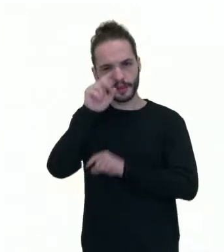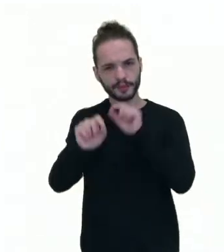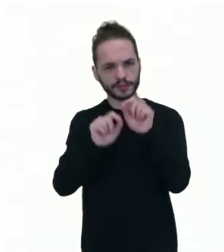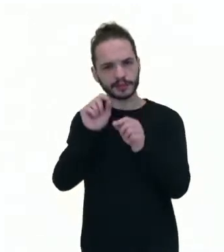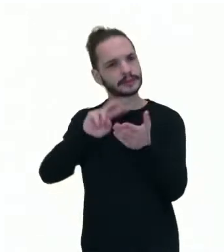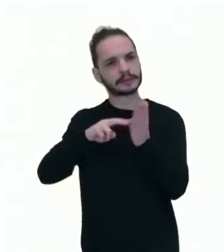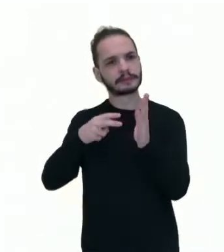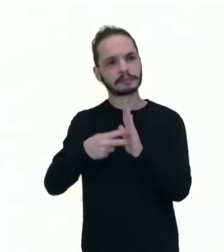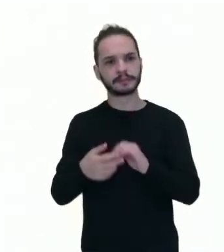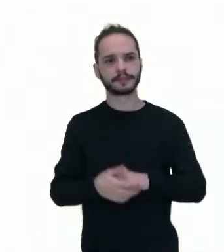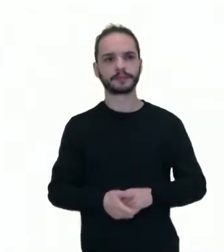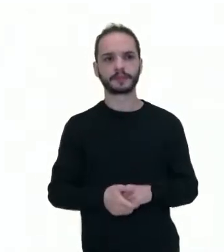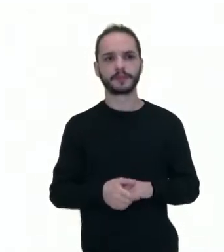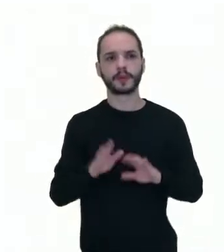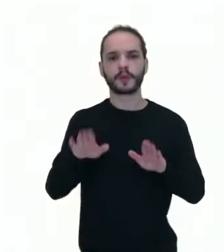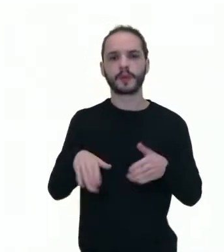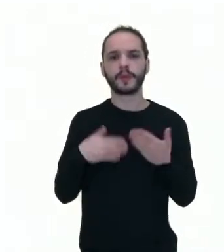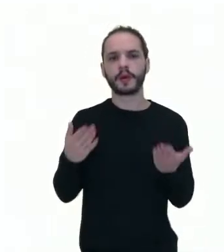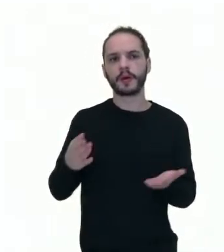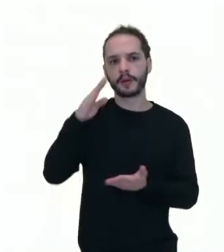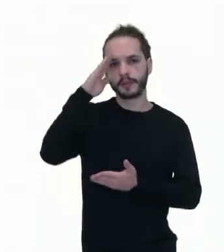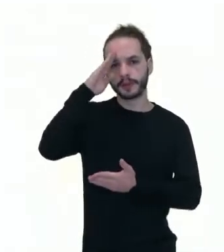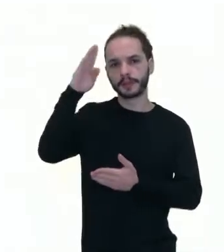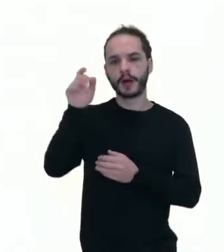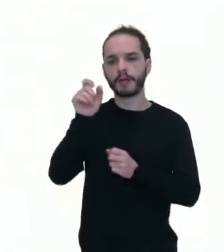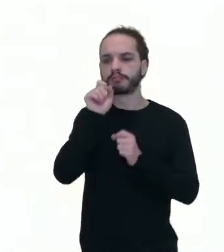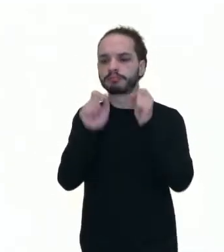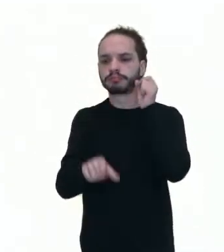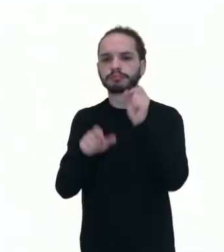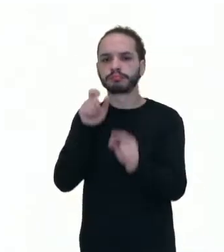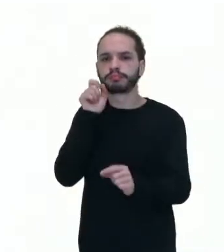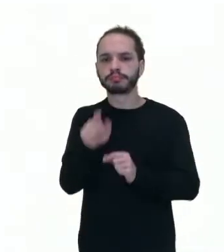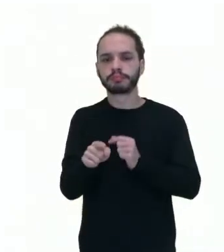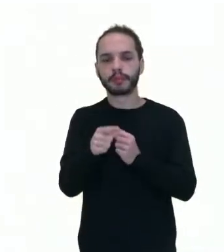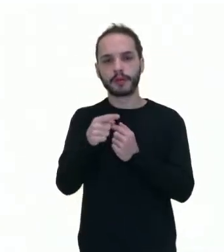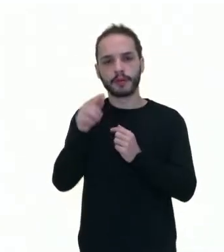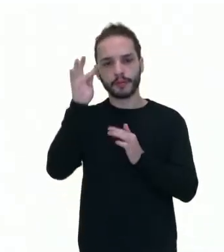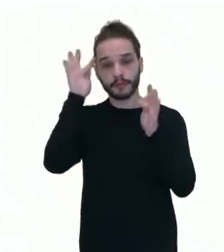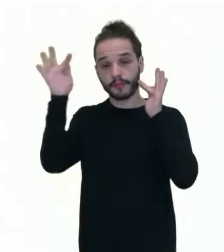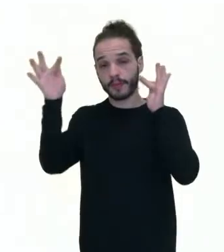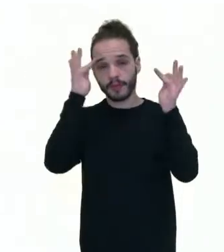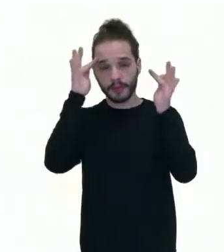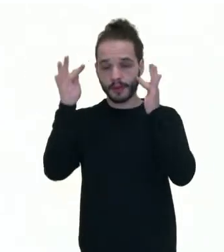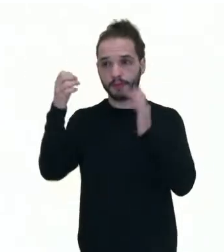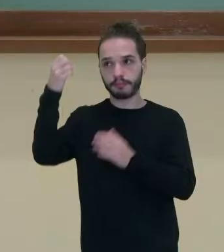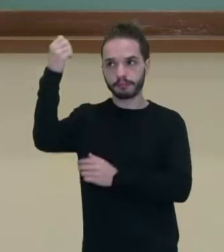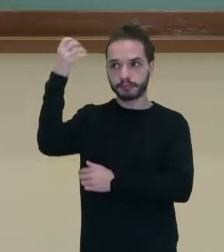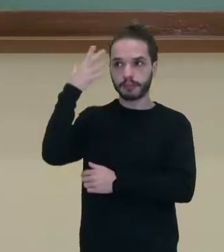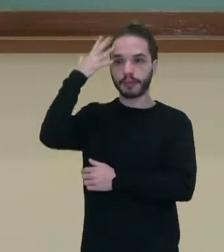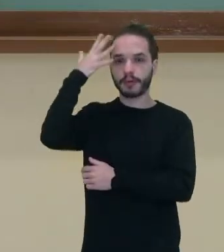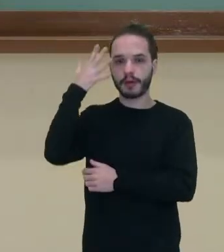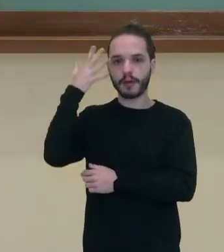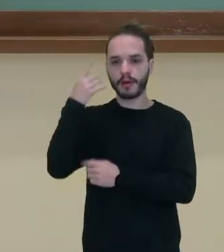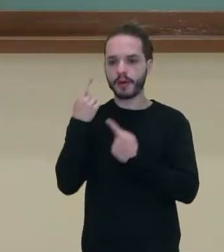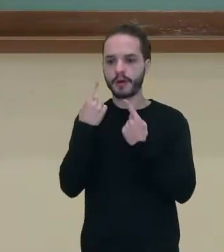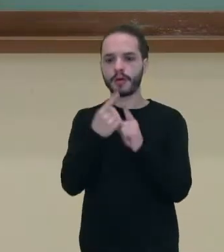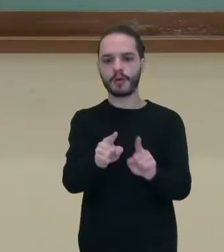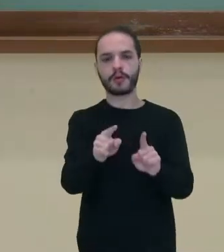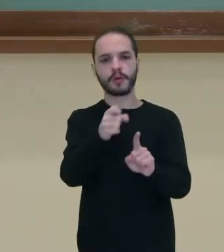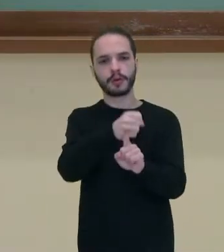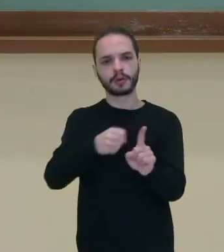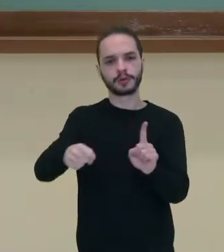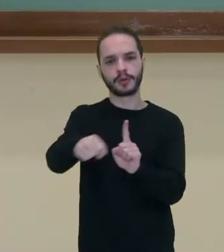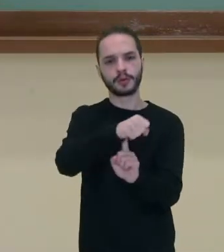dizer, E quais eram as principais críticas dos filósofos iluministas, à sociedade